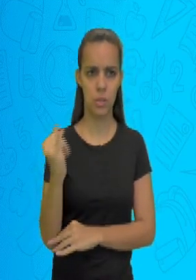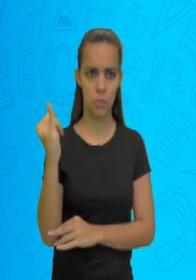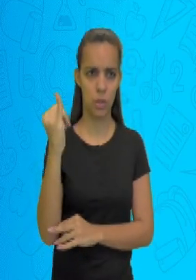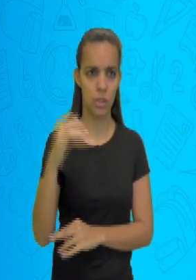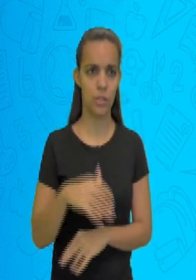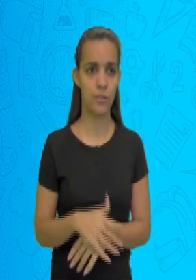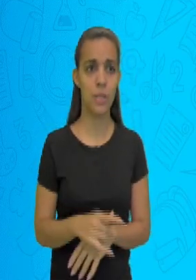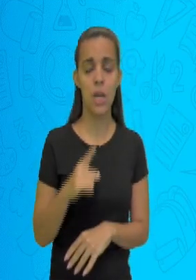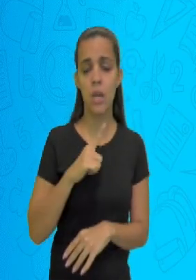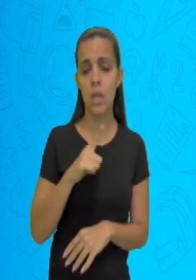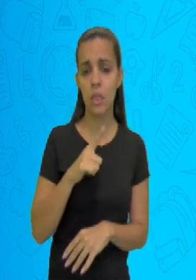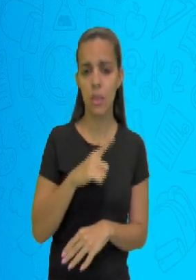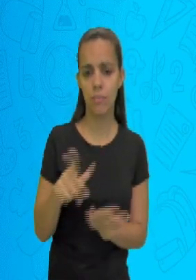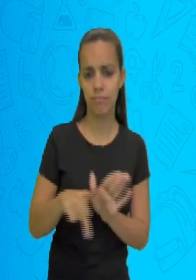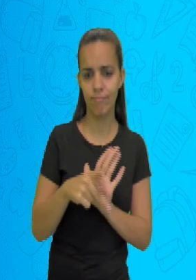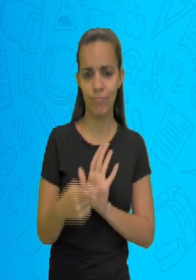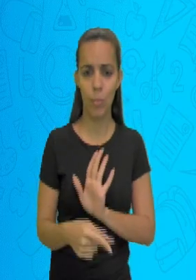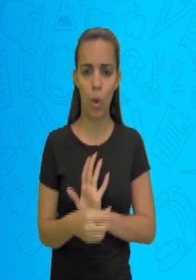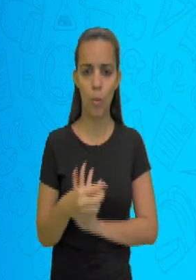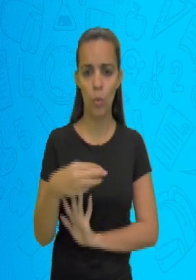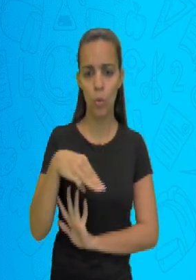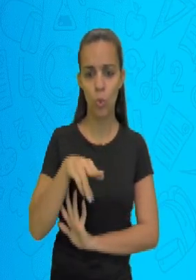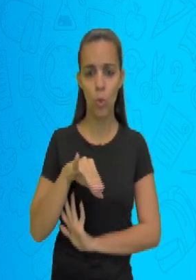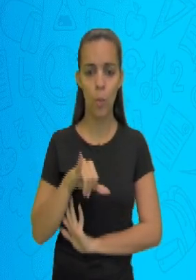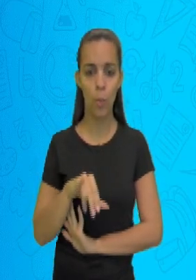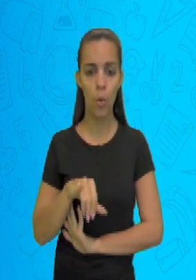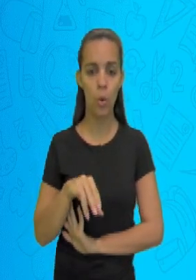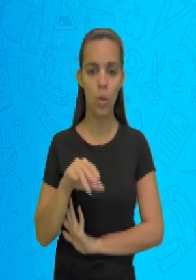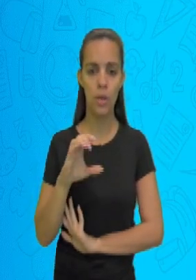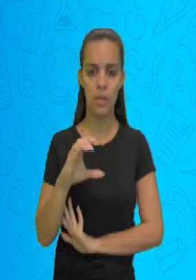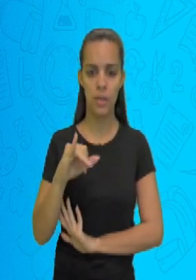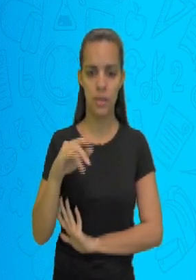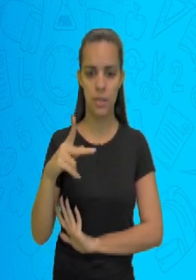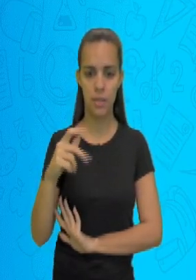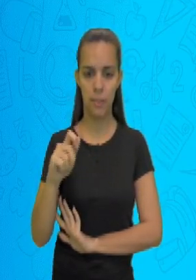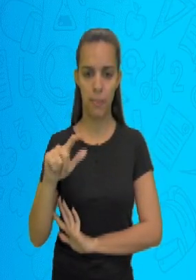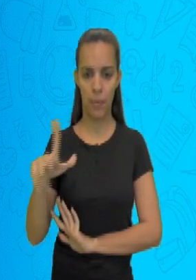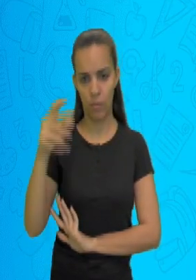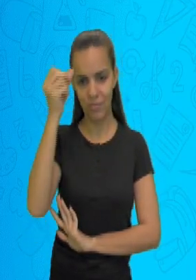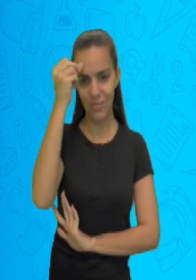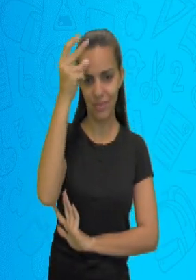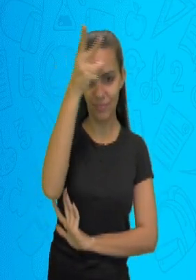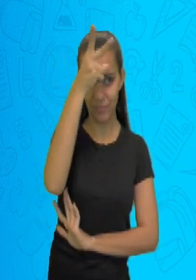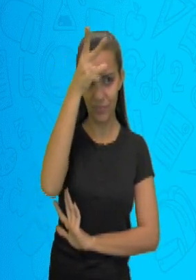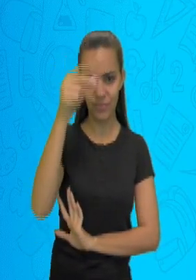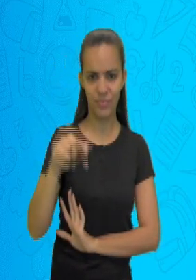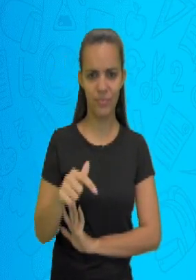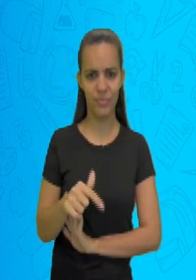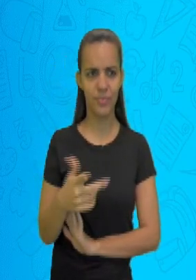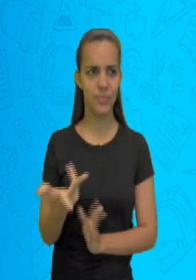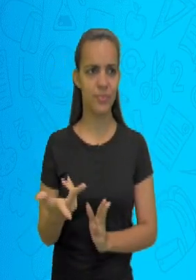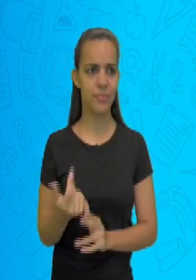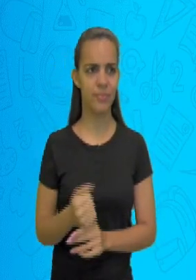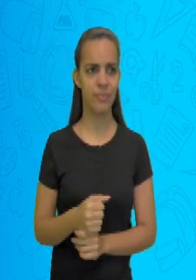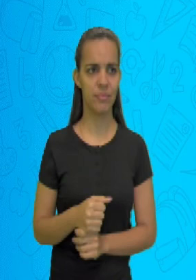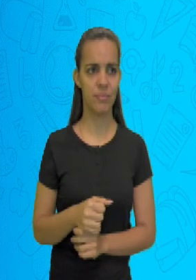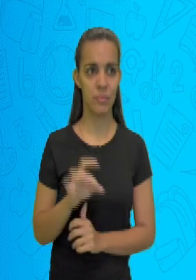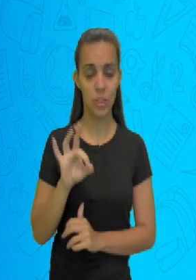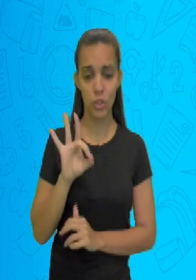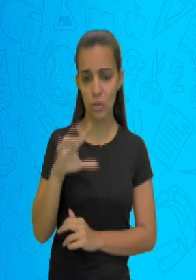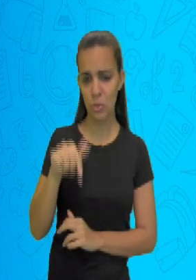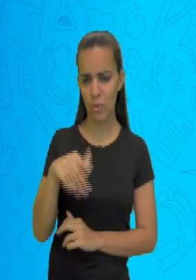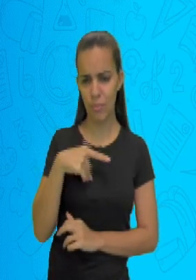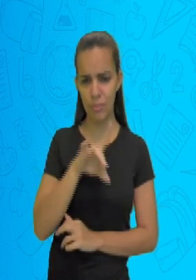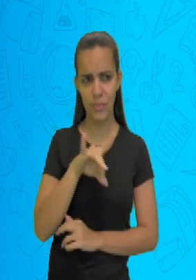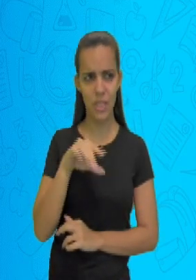tem municipal, por exemplo, o aniversário da cidade. O aniversário da cidade de Governador Valadares acontece somente naquela